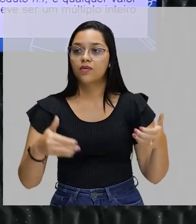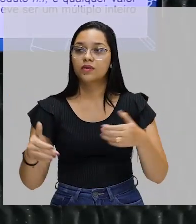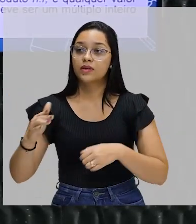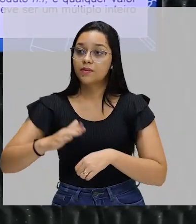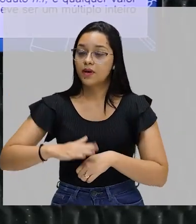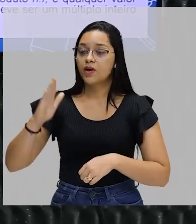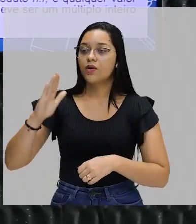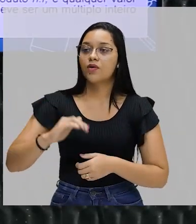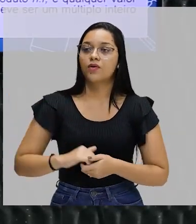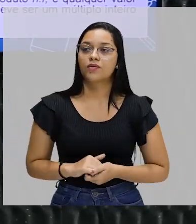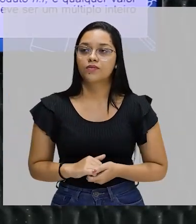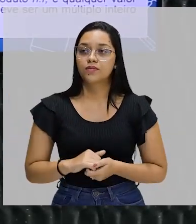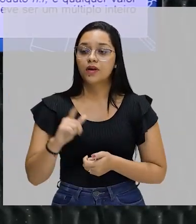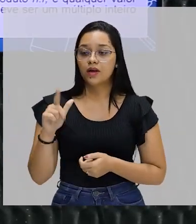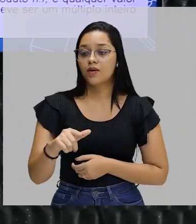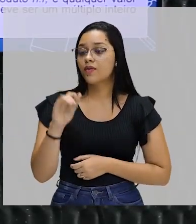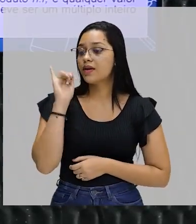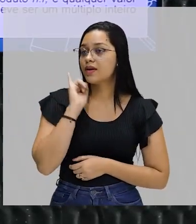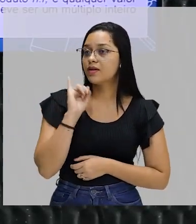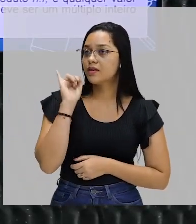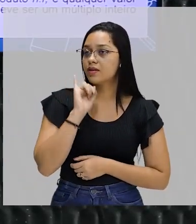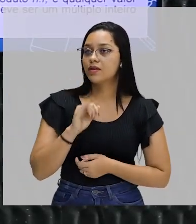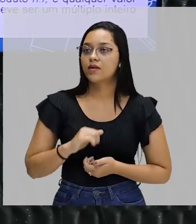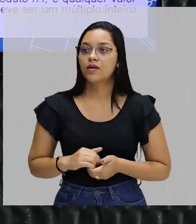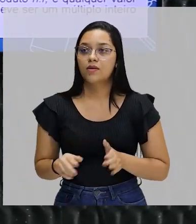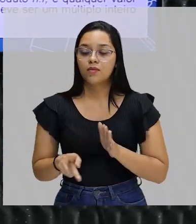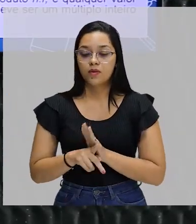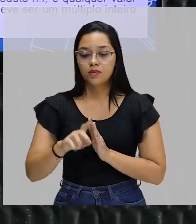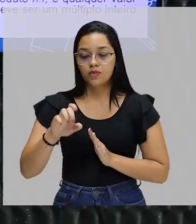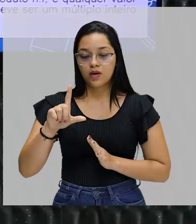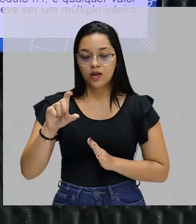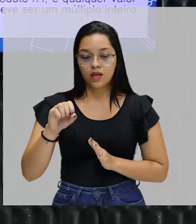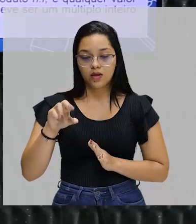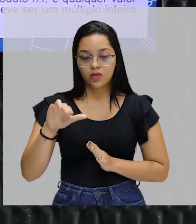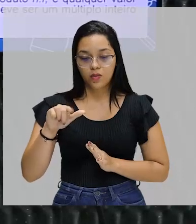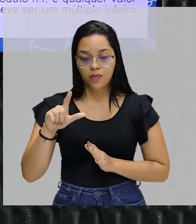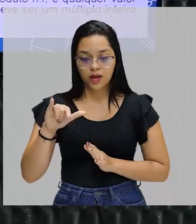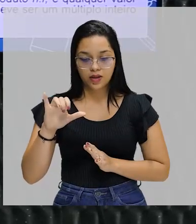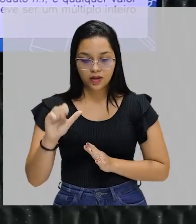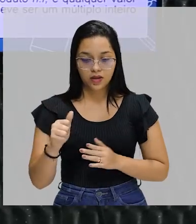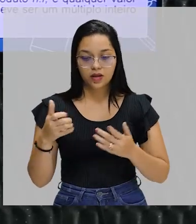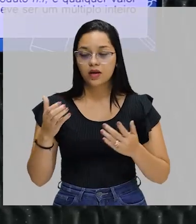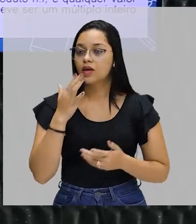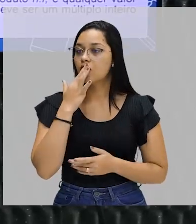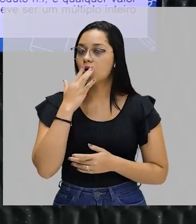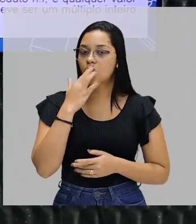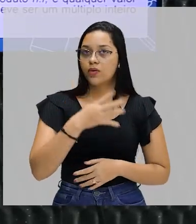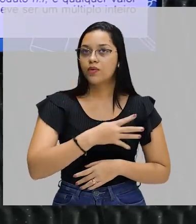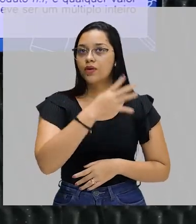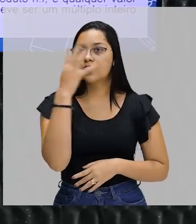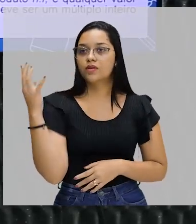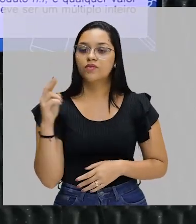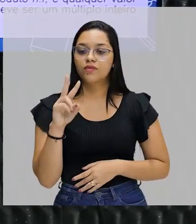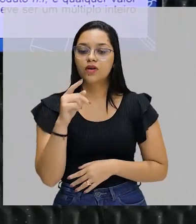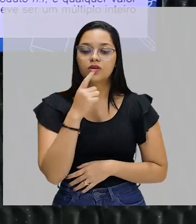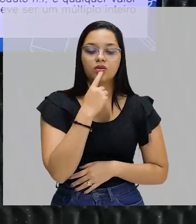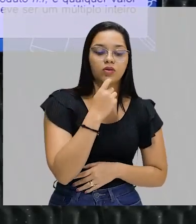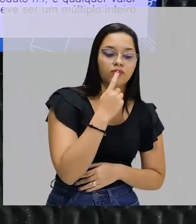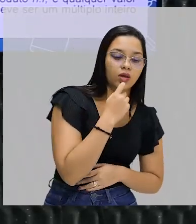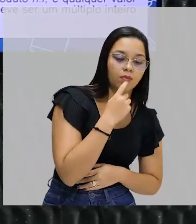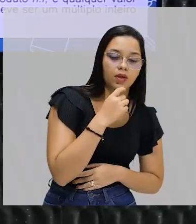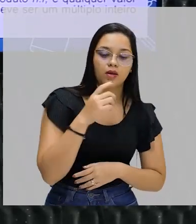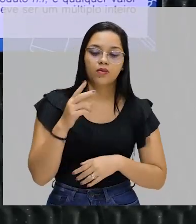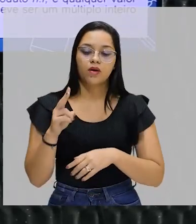maior. Certo? Isso é um exemplo. No espectro eletromagnético, que são as cores do arco-íris, vamos assim dizer, ele vai do vermelho ao